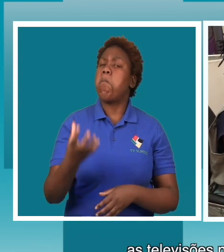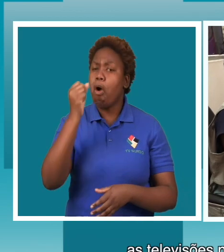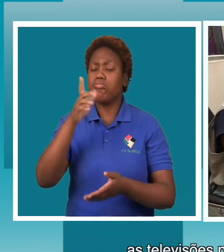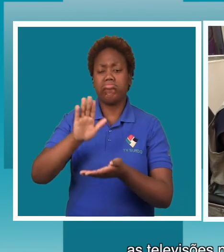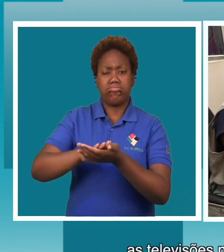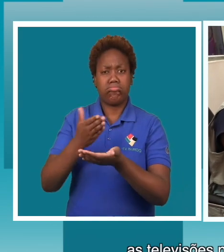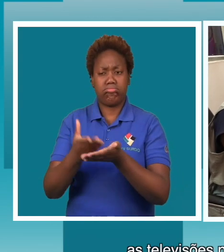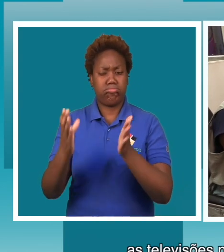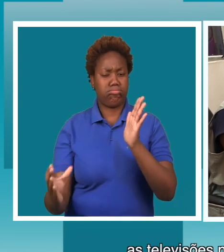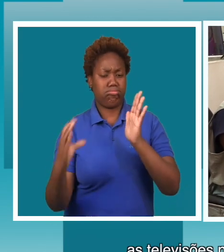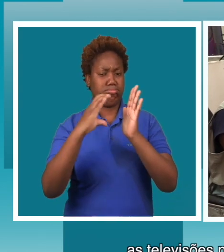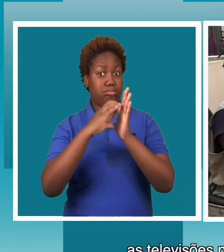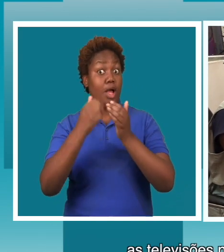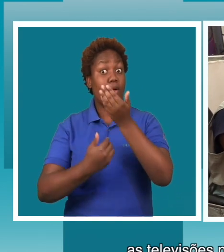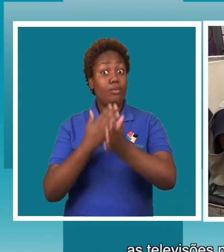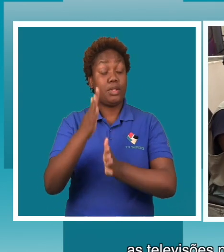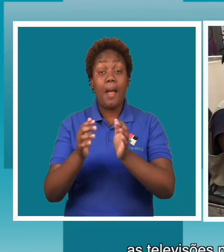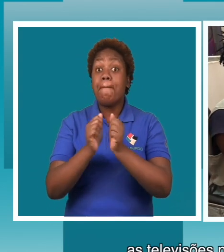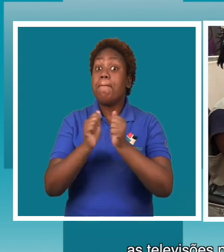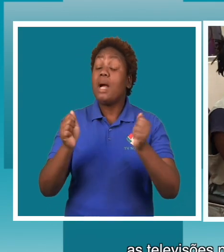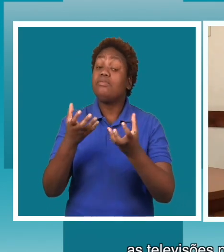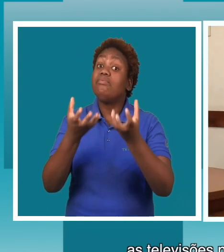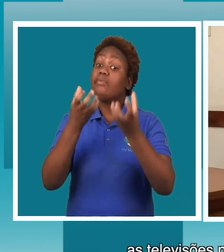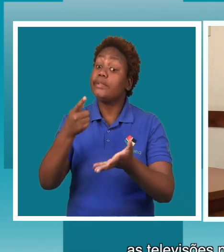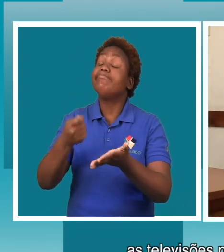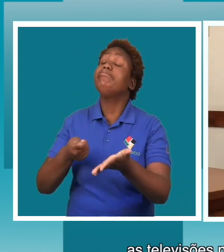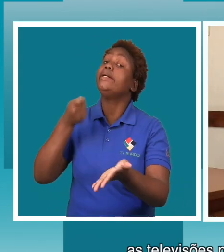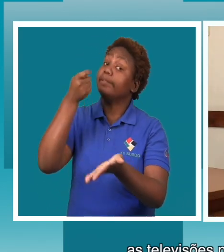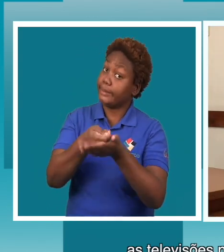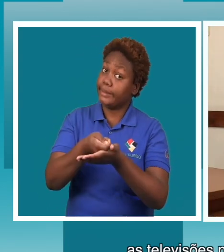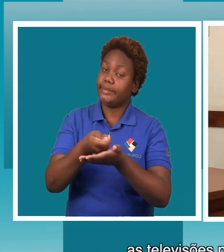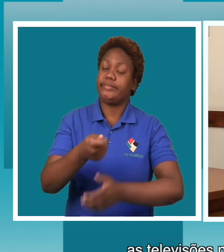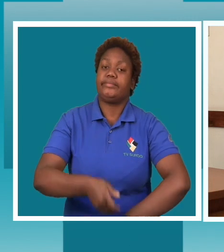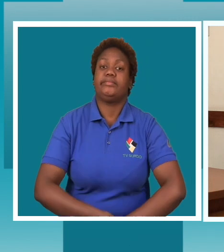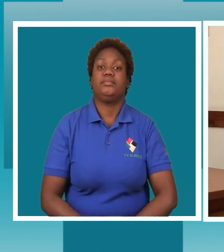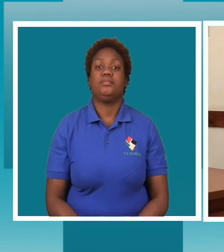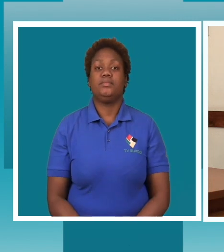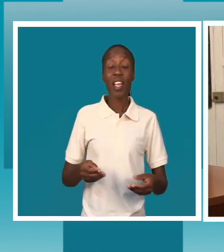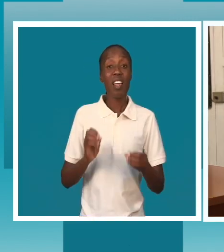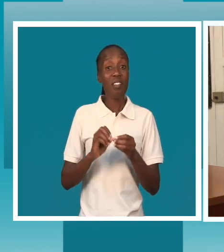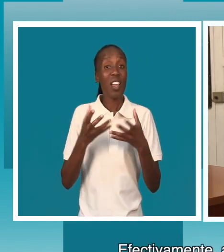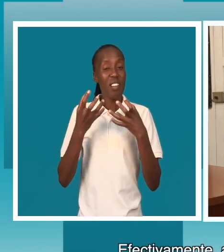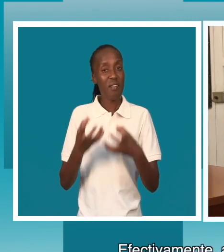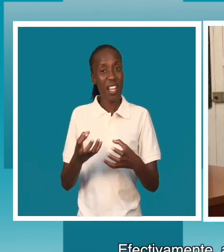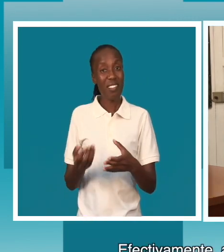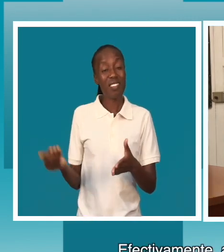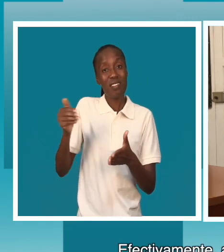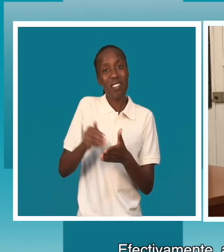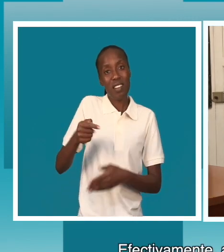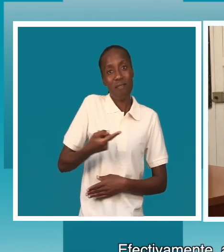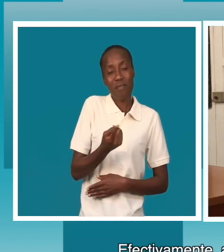as televisões nacionais alegam falta de dinheiro para pagar intérpretes de língua de sinais. Efetivamente